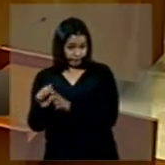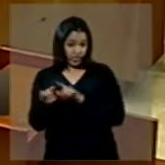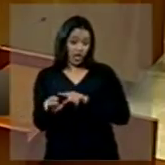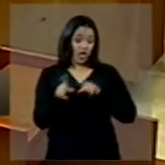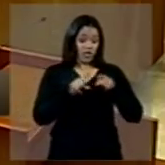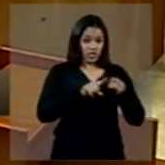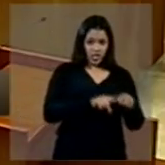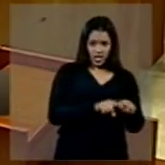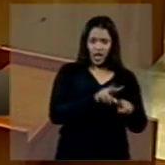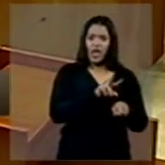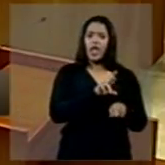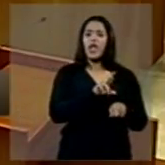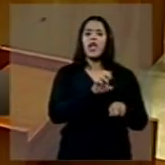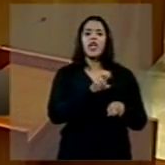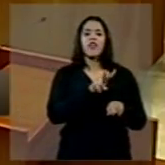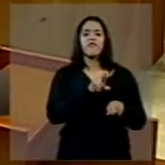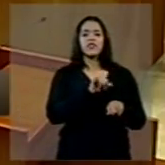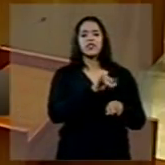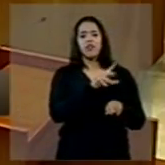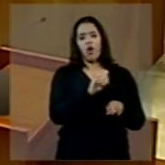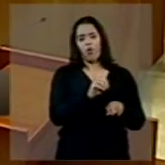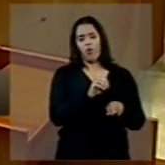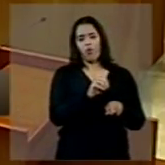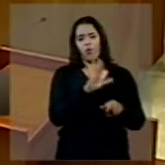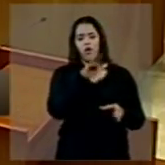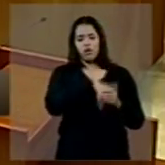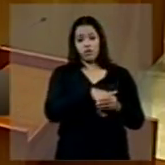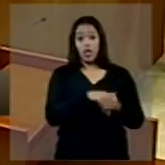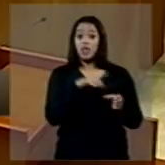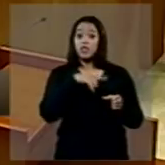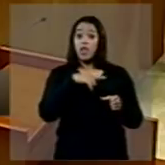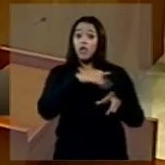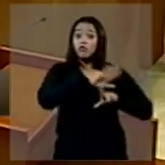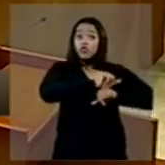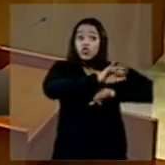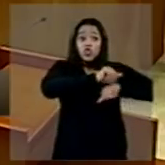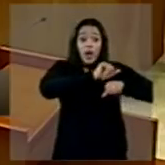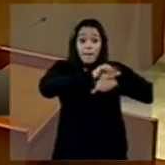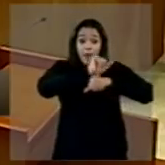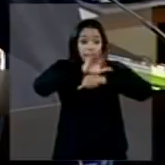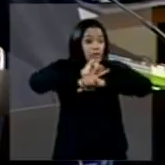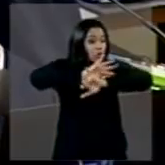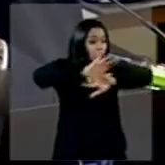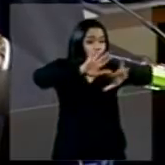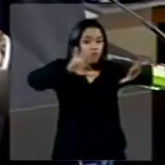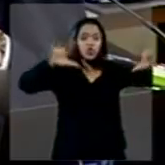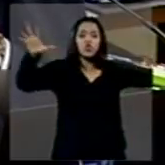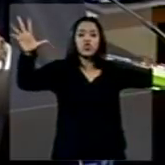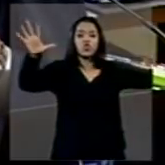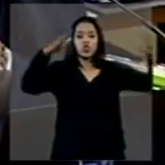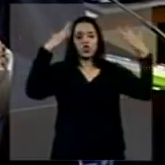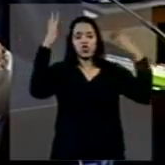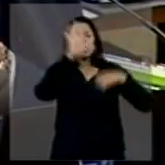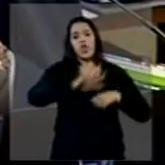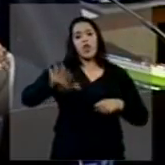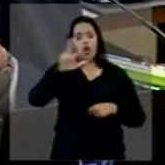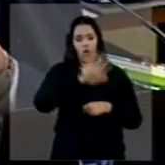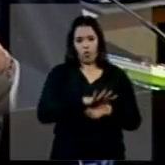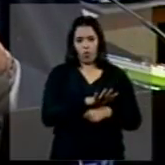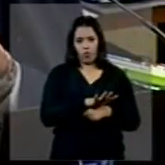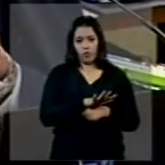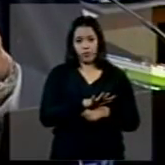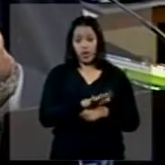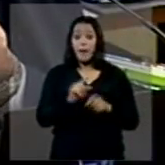revisão eleitoral. Há uma convocação geral para a biometria. Mas o fato de alguém